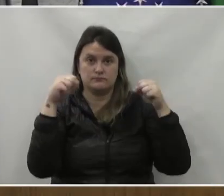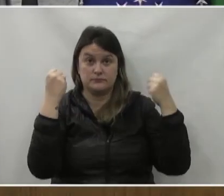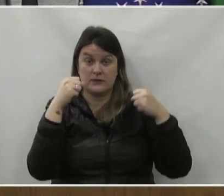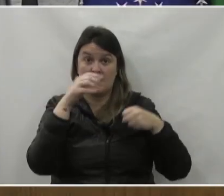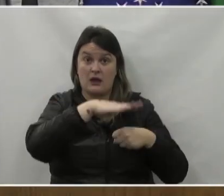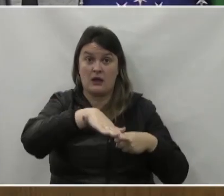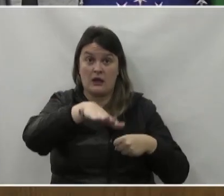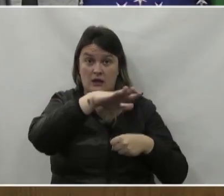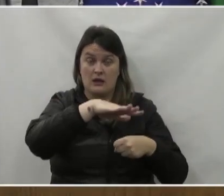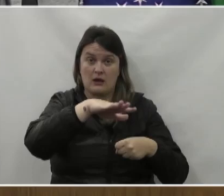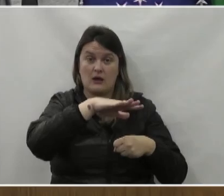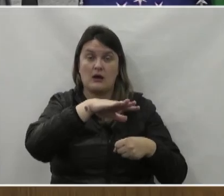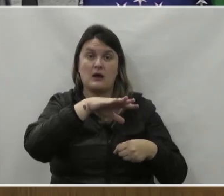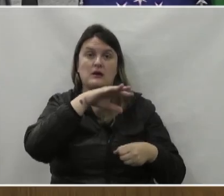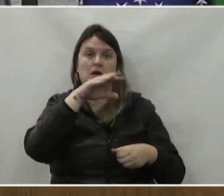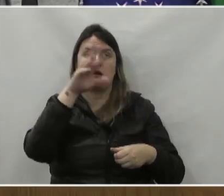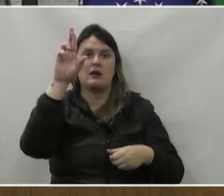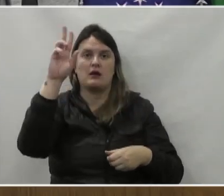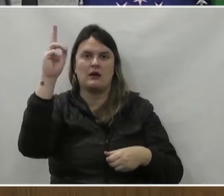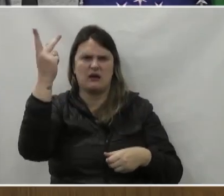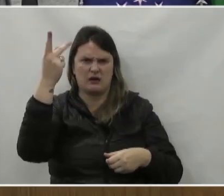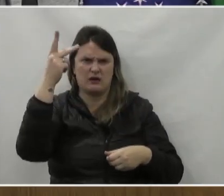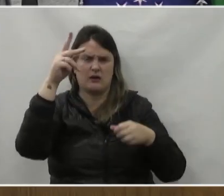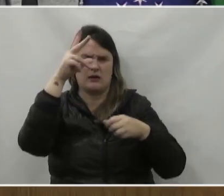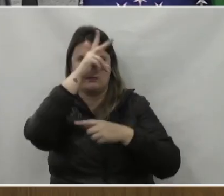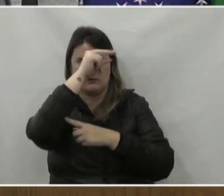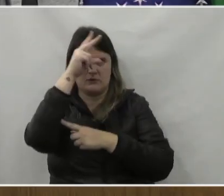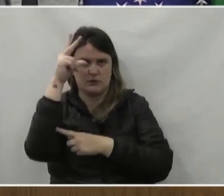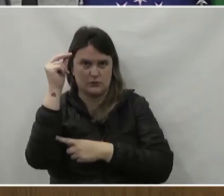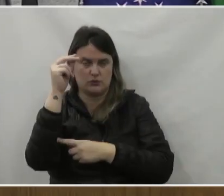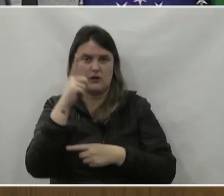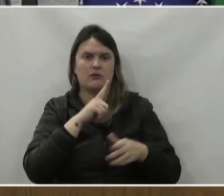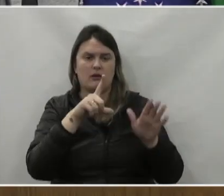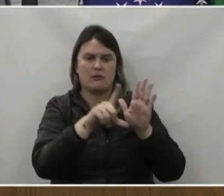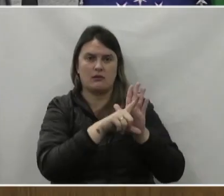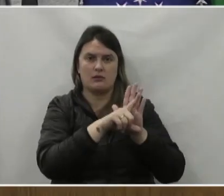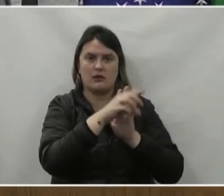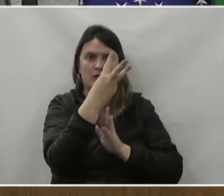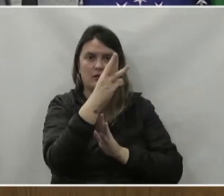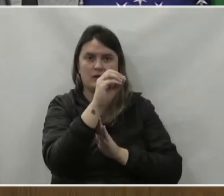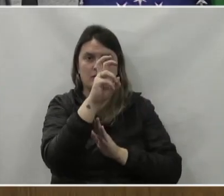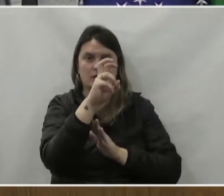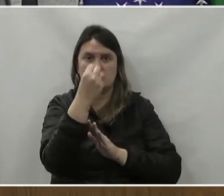de provimento efetivo do anexo 1 da Lei Municipal número